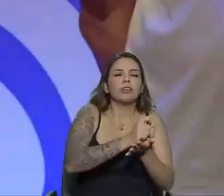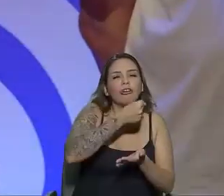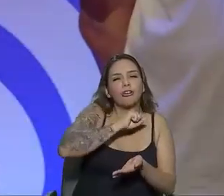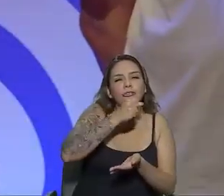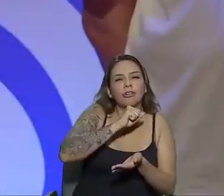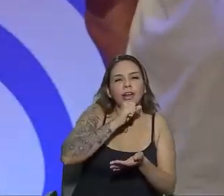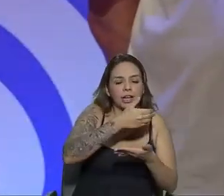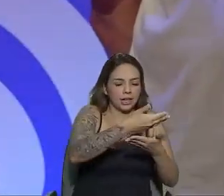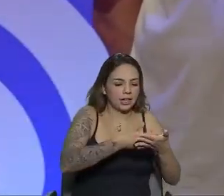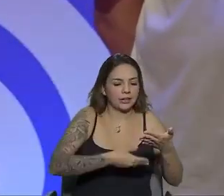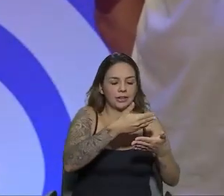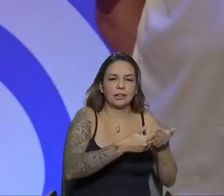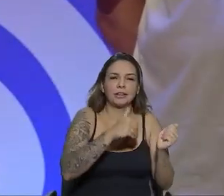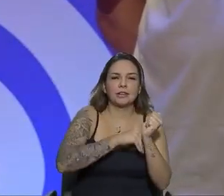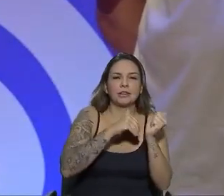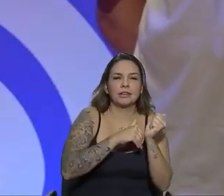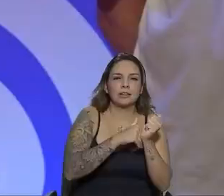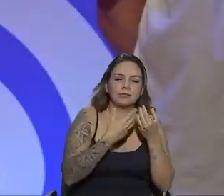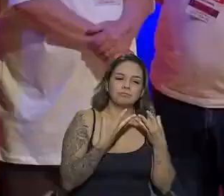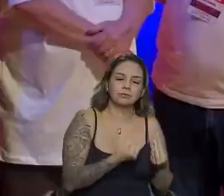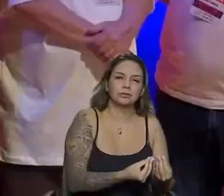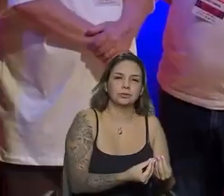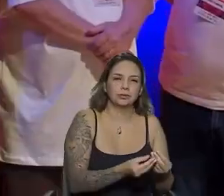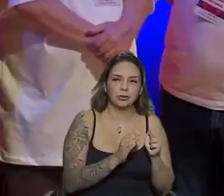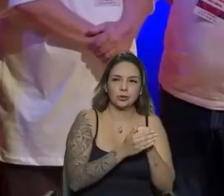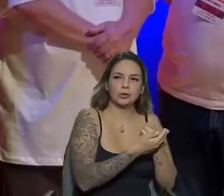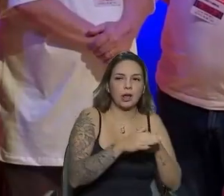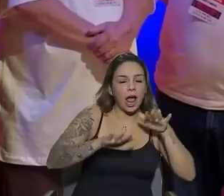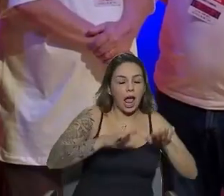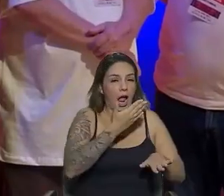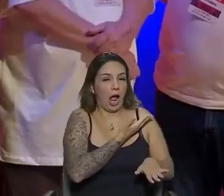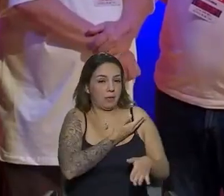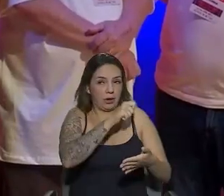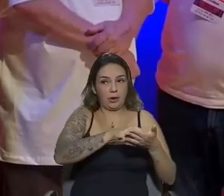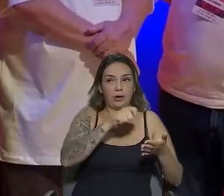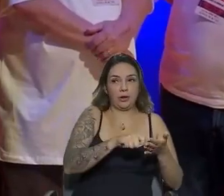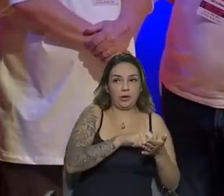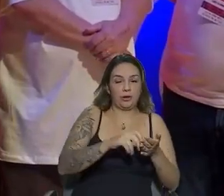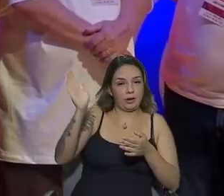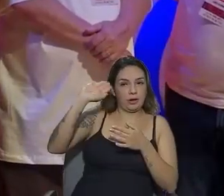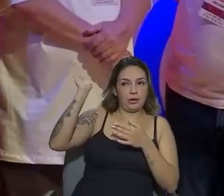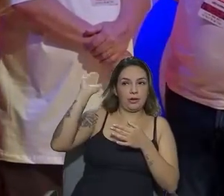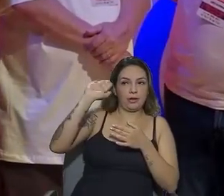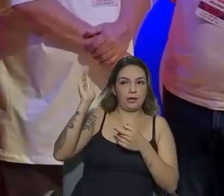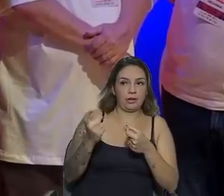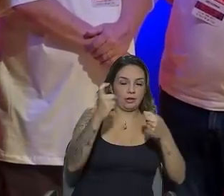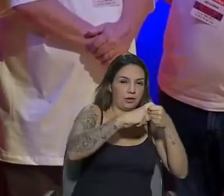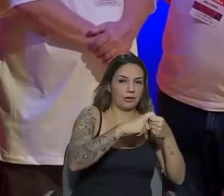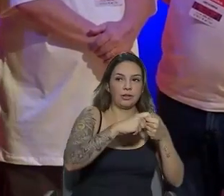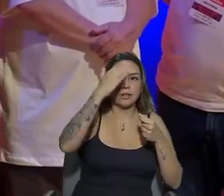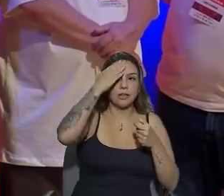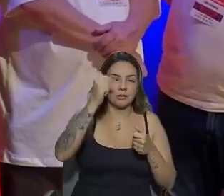envelhecido e capas com segredos há muito selados. Alguns amigos escritores me acenavam para voltar e